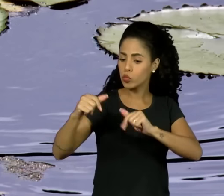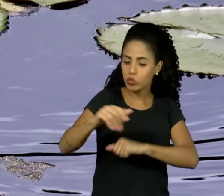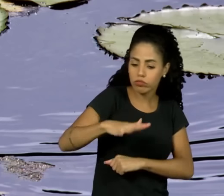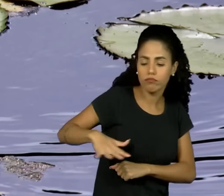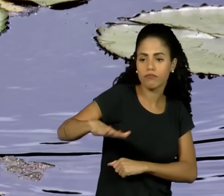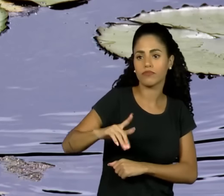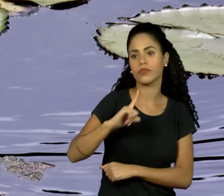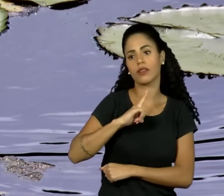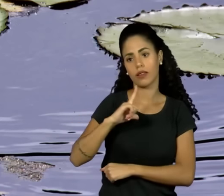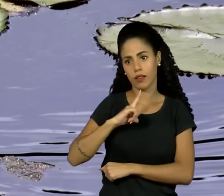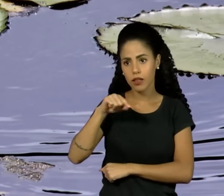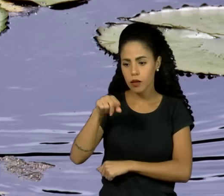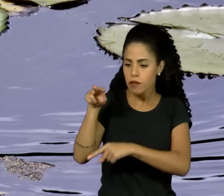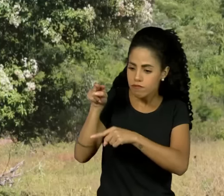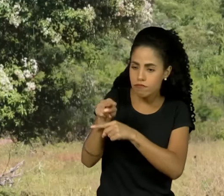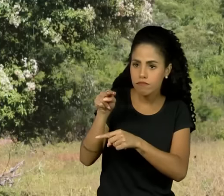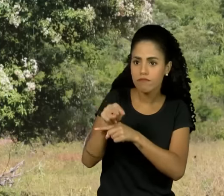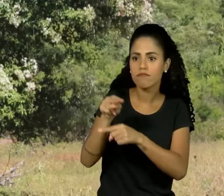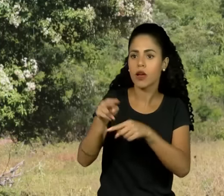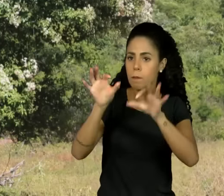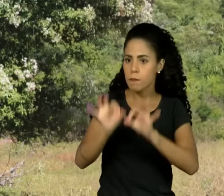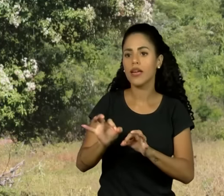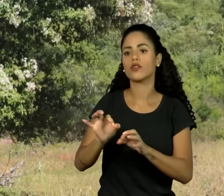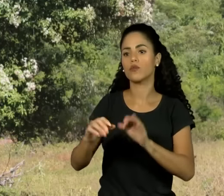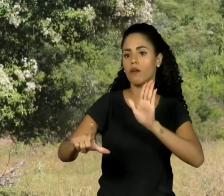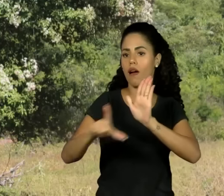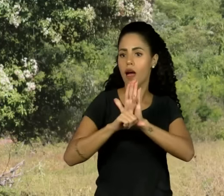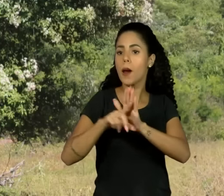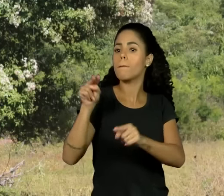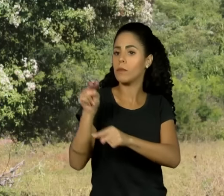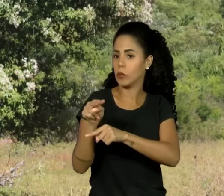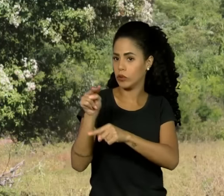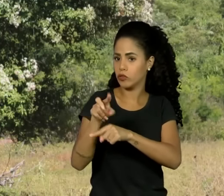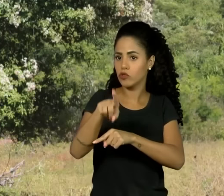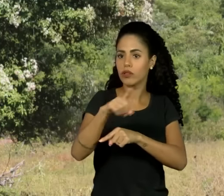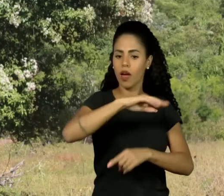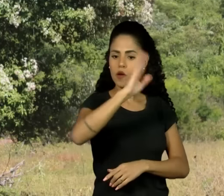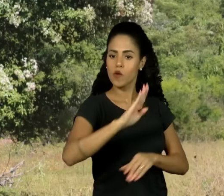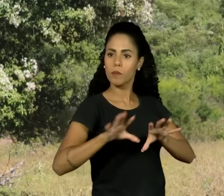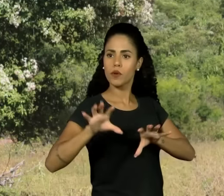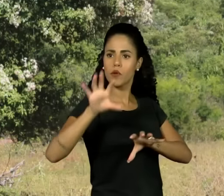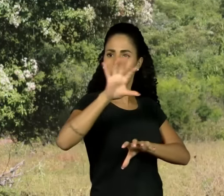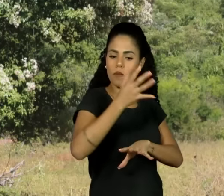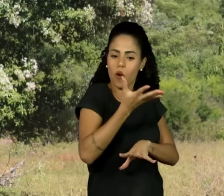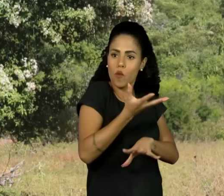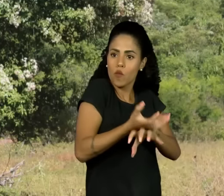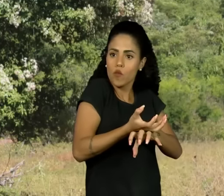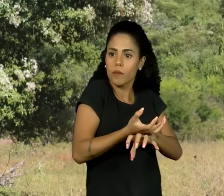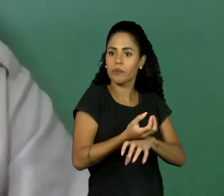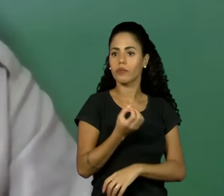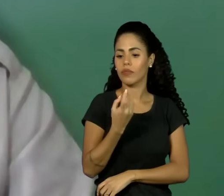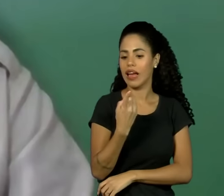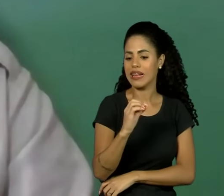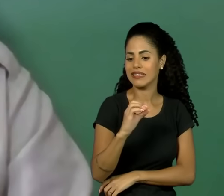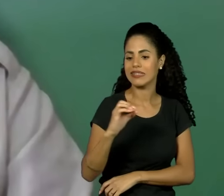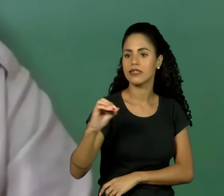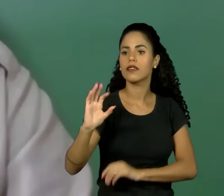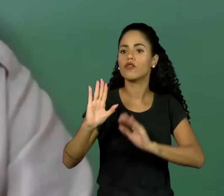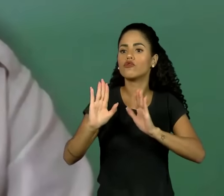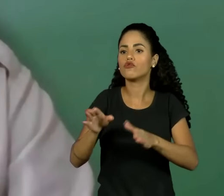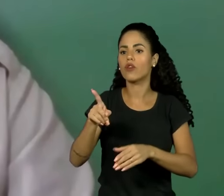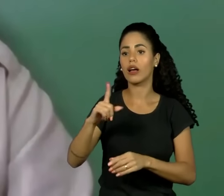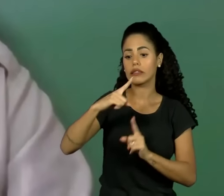uma unidade de conservação, uma área legalmente protegida. No bioma Caatinga já são 100 unidades de conservação